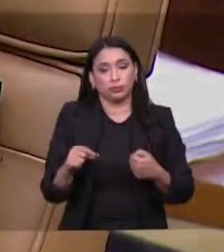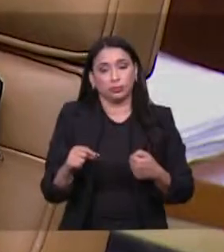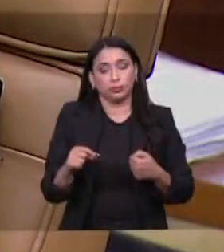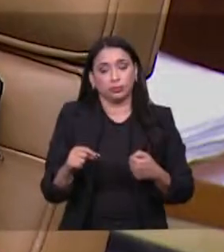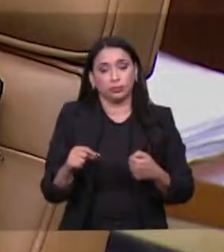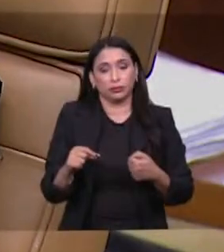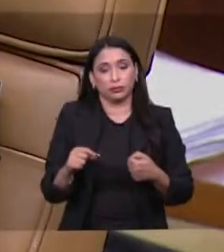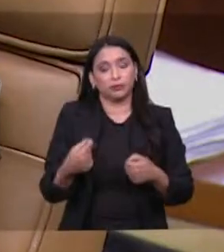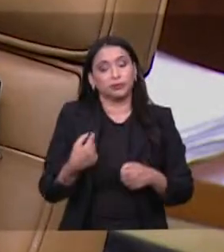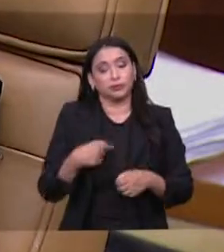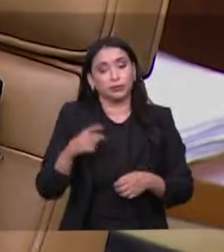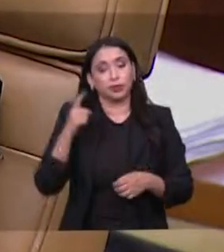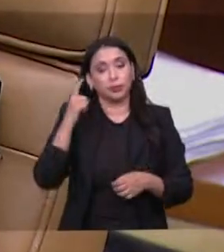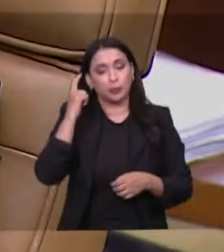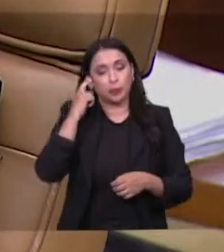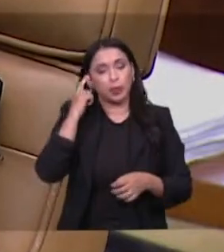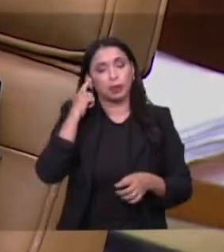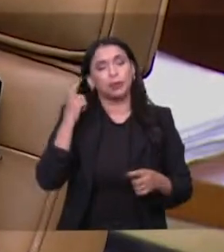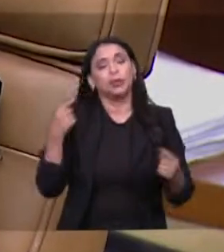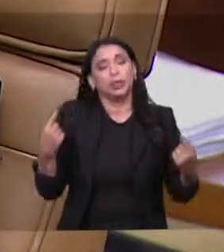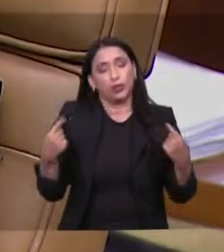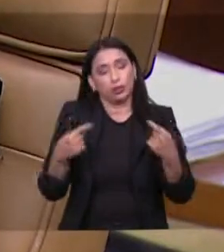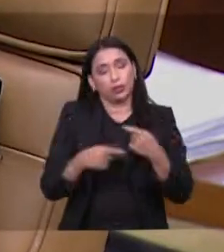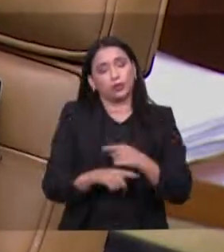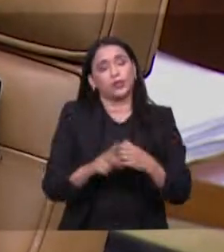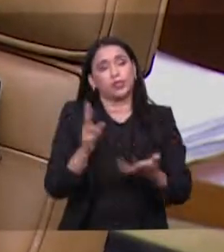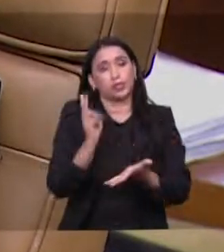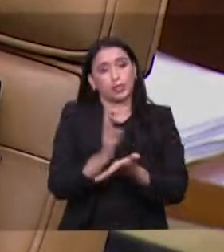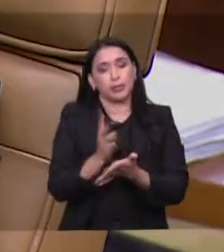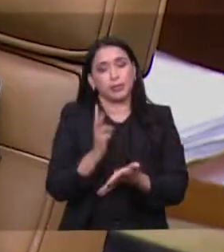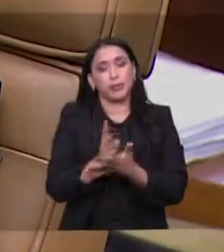poucos, há uma divergência também